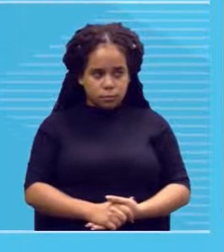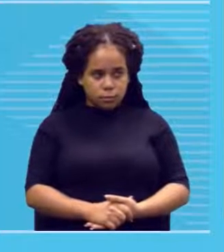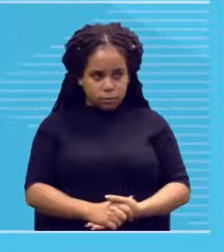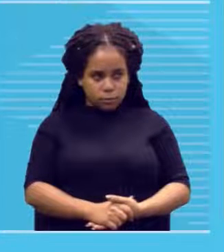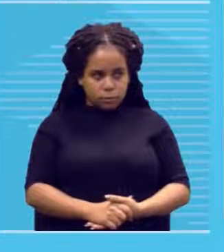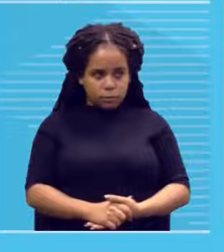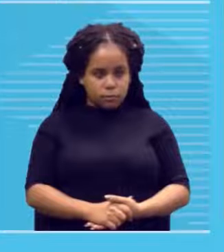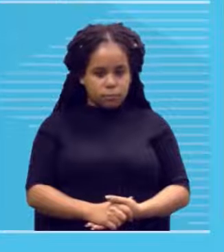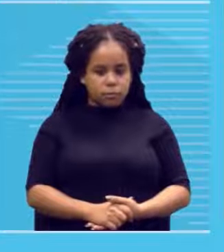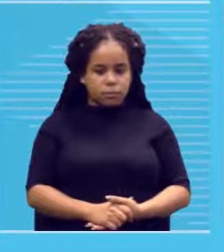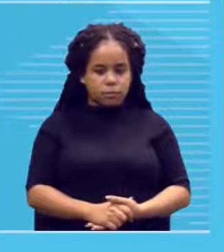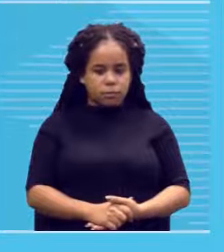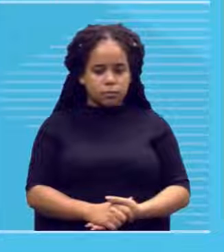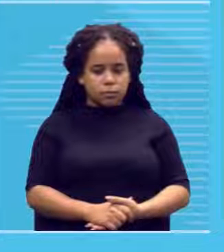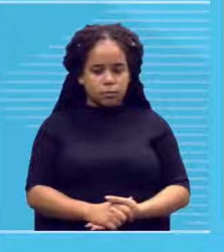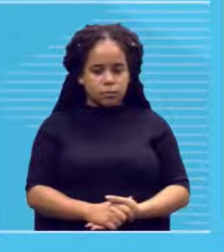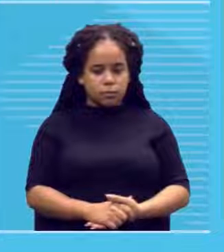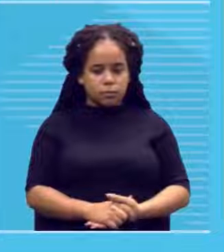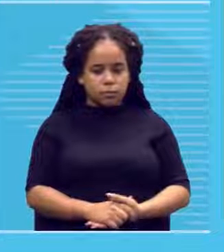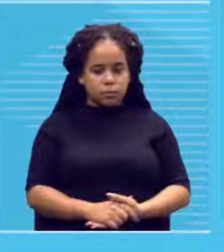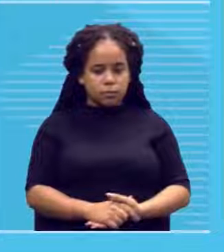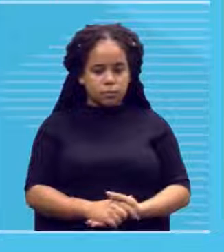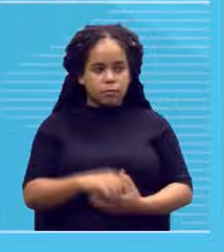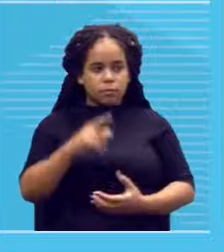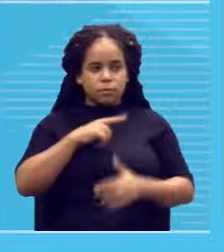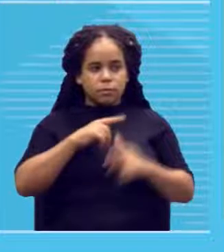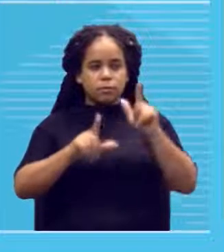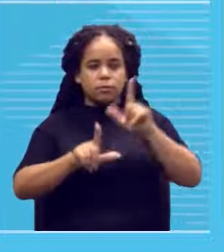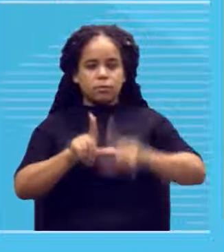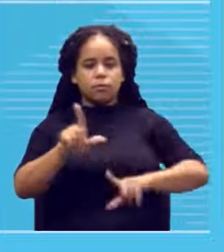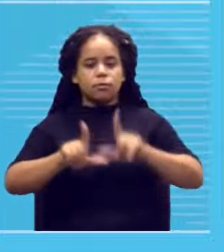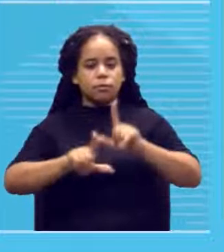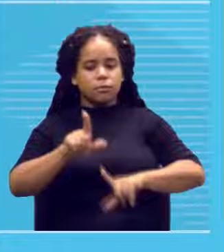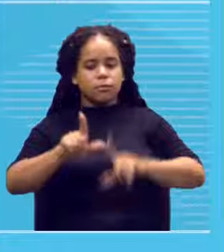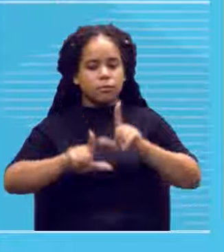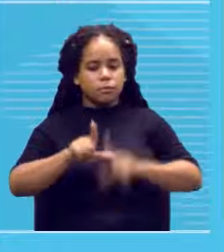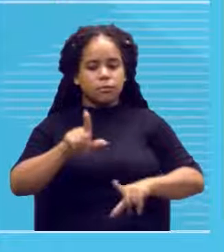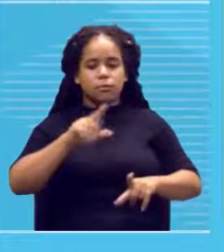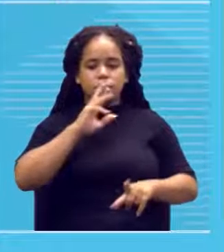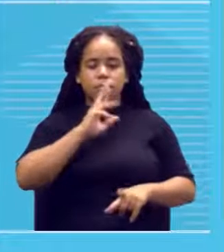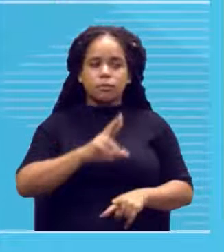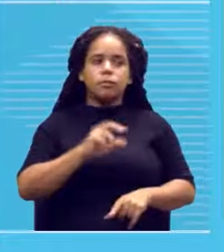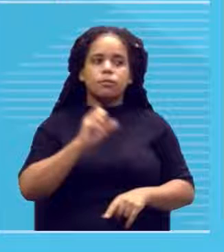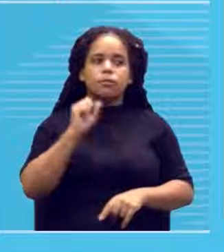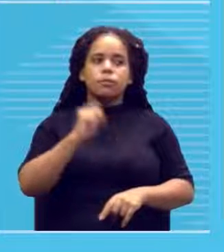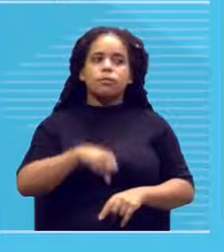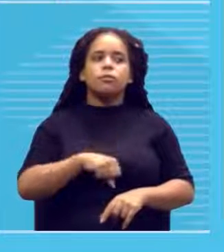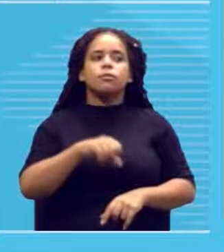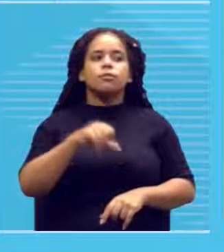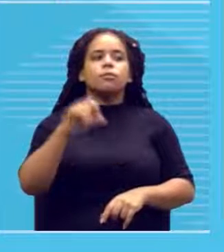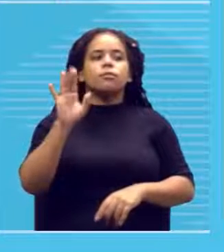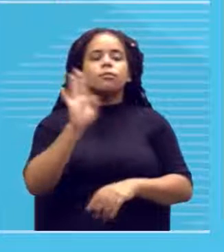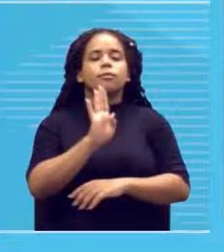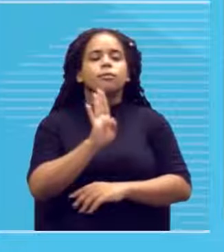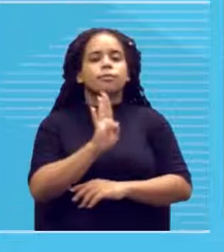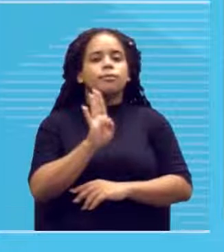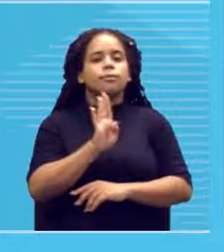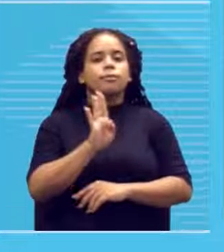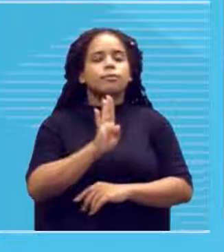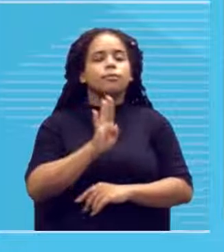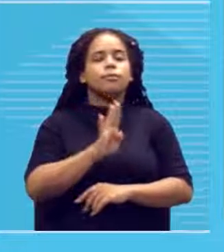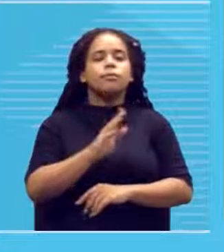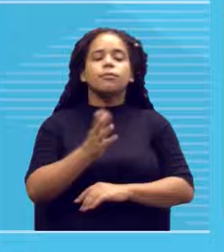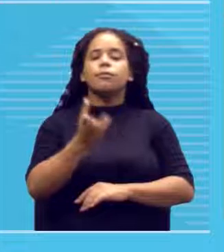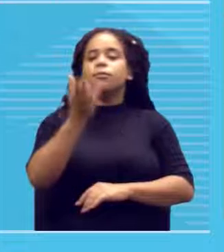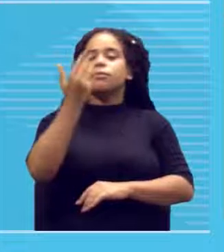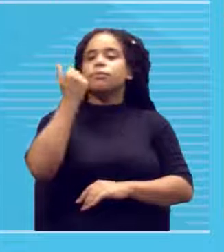2,3 e 1,6 temos alternativa temos letra B jovens de